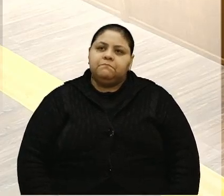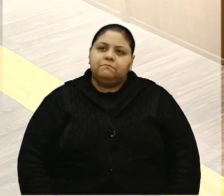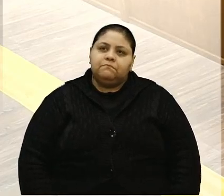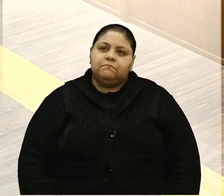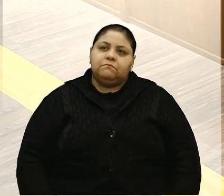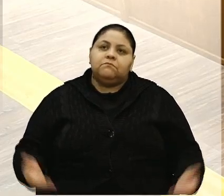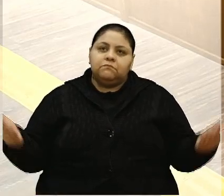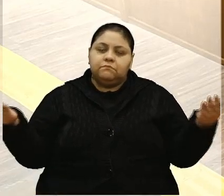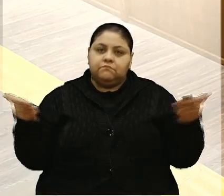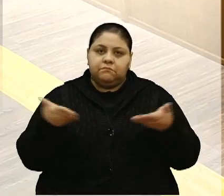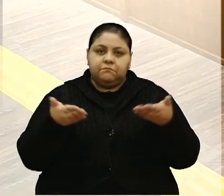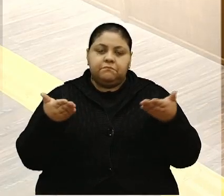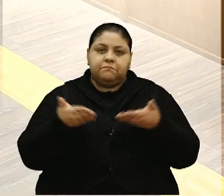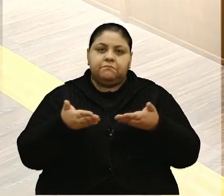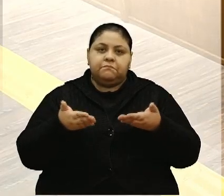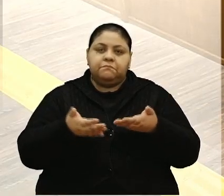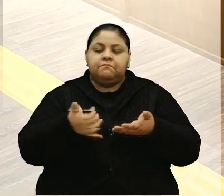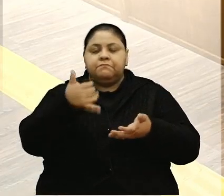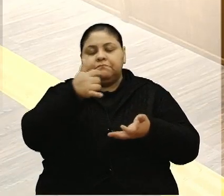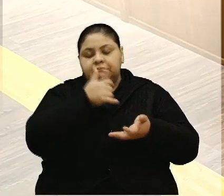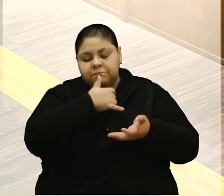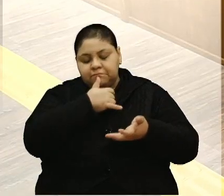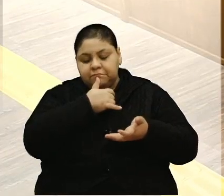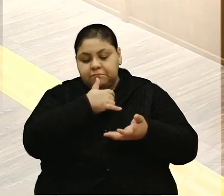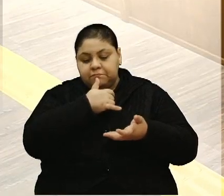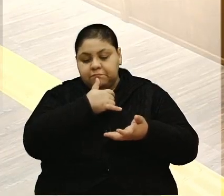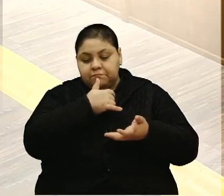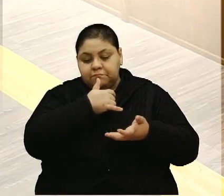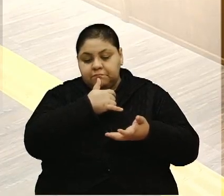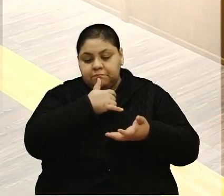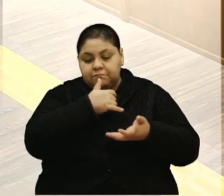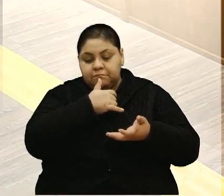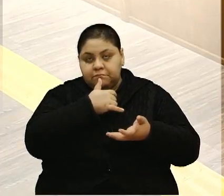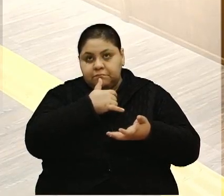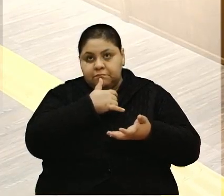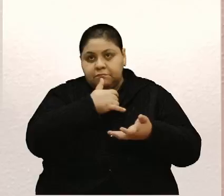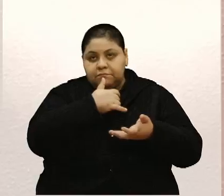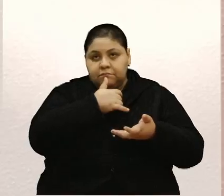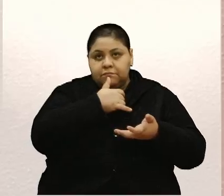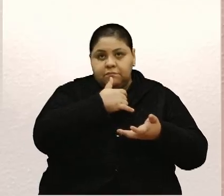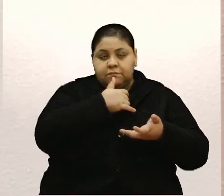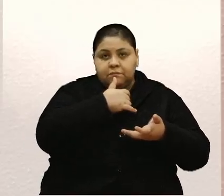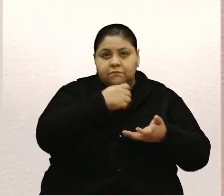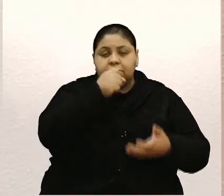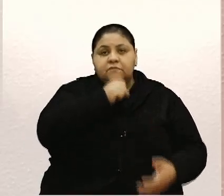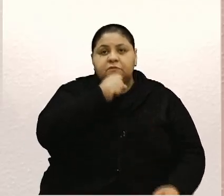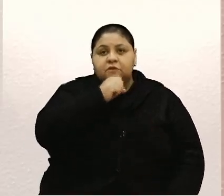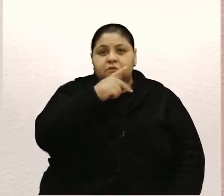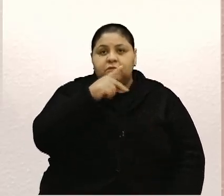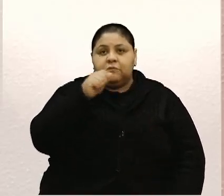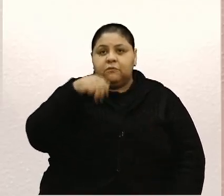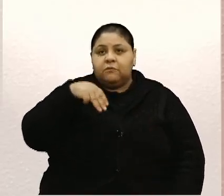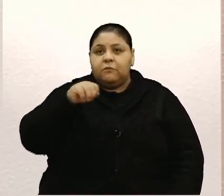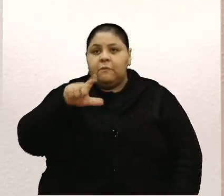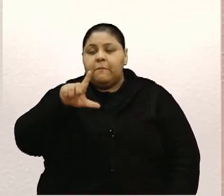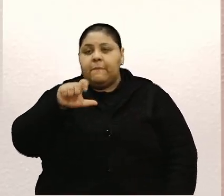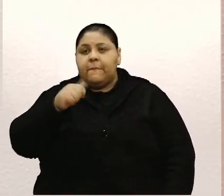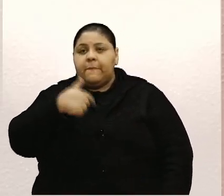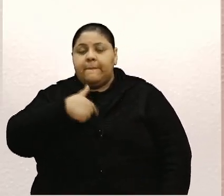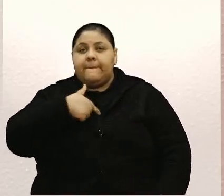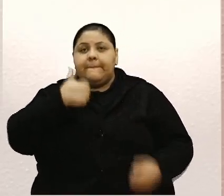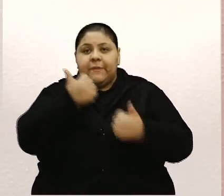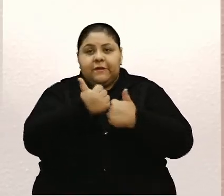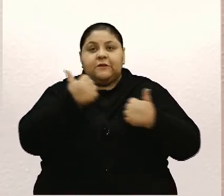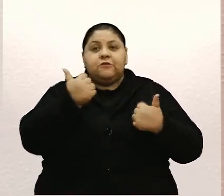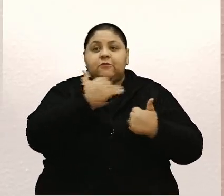Eu hoje faço um voto de pesar para o vô da Pâmela, minha assessora, que infelizmente veio a falecer neste último